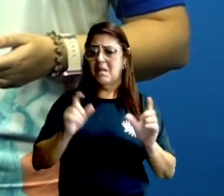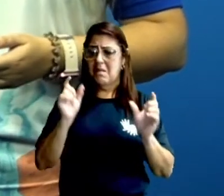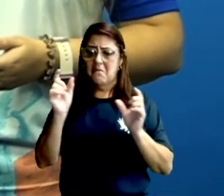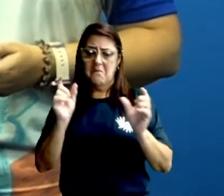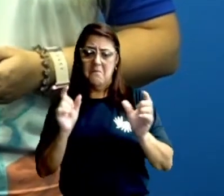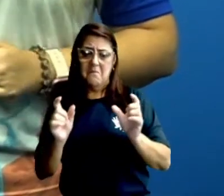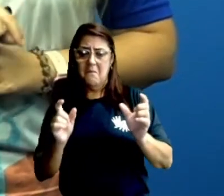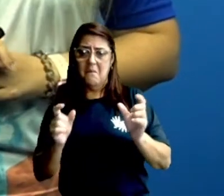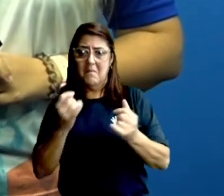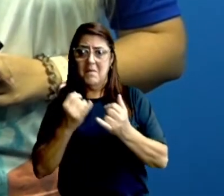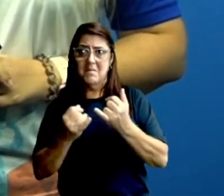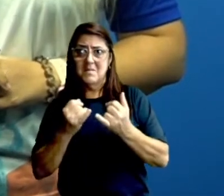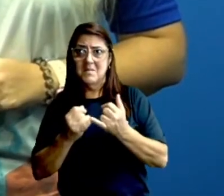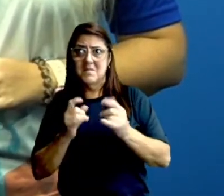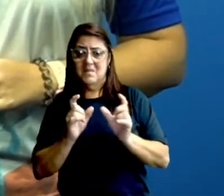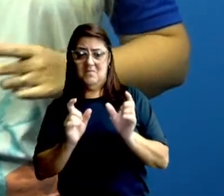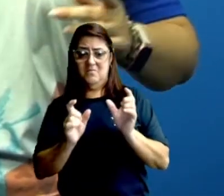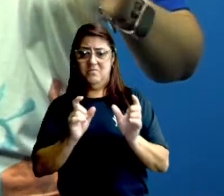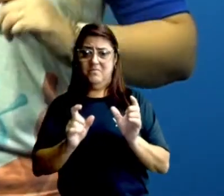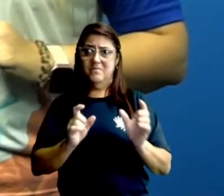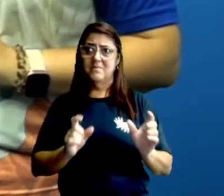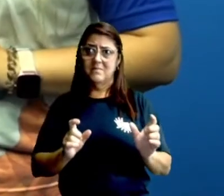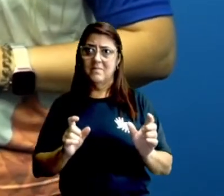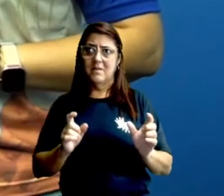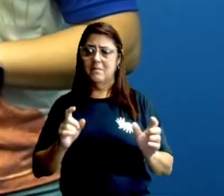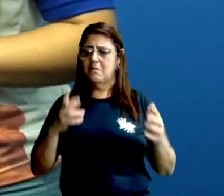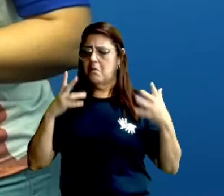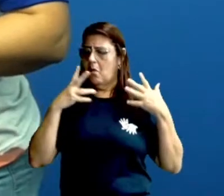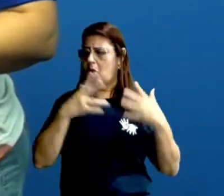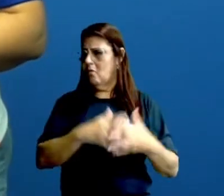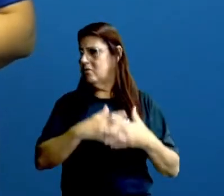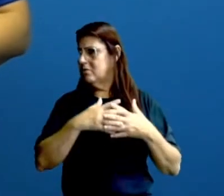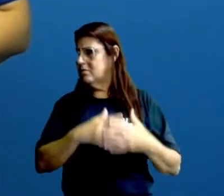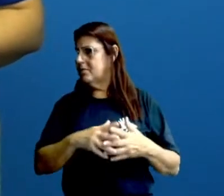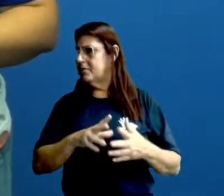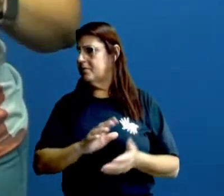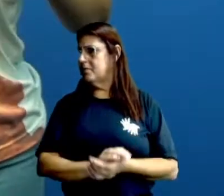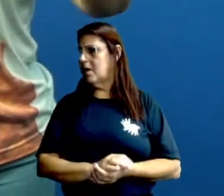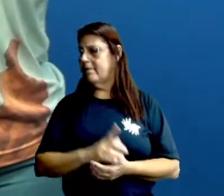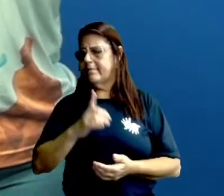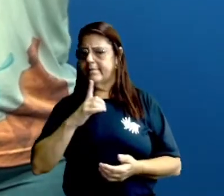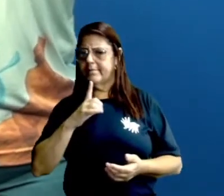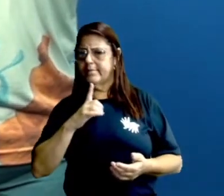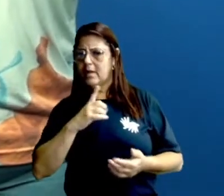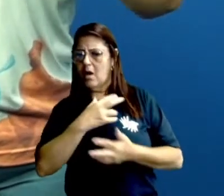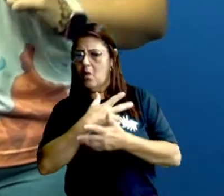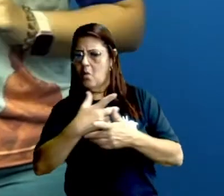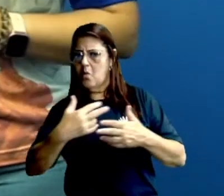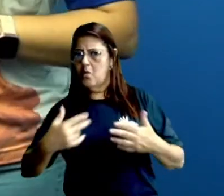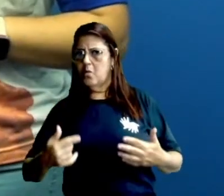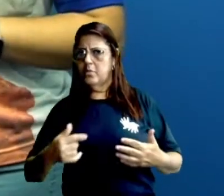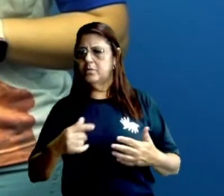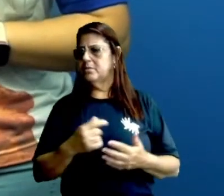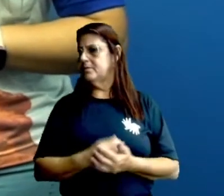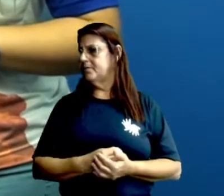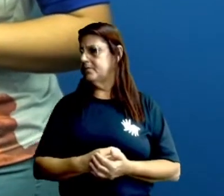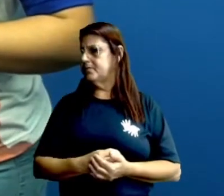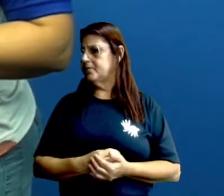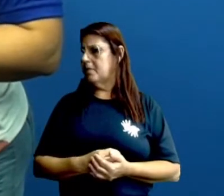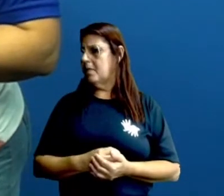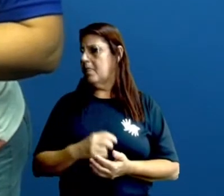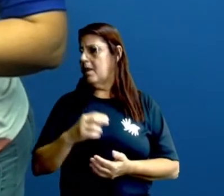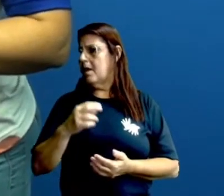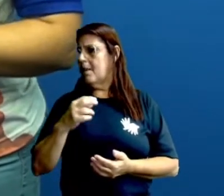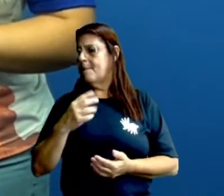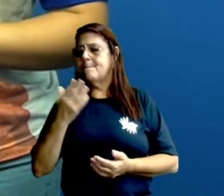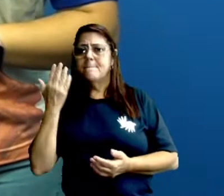sonzinho, esse textinho é um trava-língua. Eu trouxe aqui alguns trava-línguas para a gente relembrar. Qual foi a aula que a gente estudou?